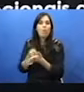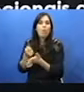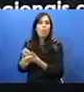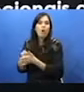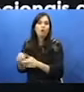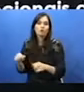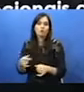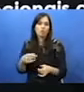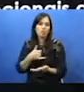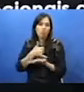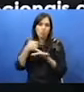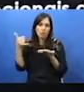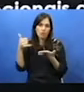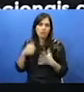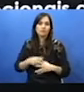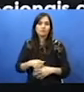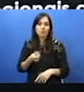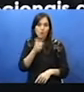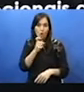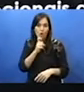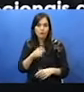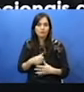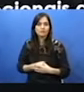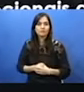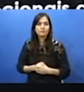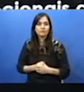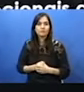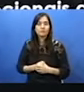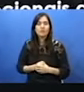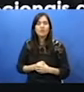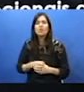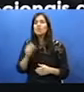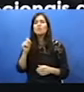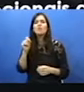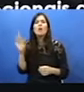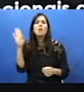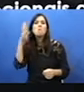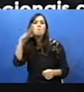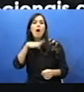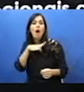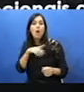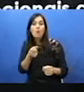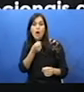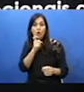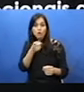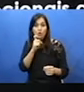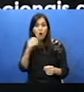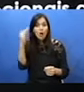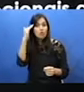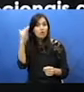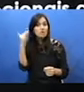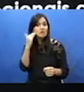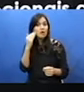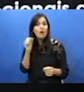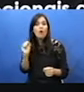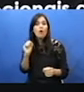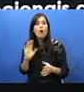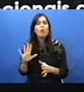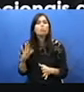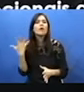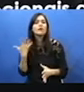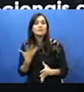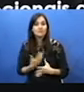são permitidas. Agora, o malefício causado pelo consumo de drogas em adolescentes.